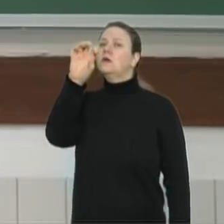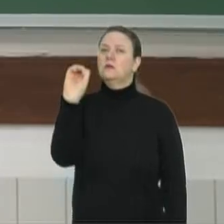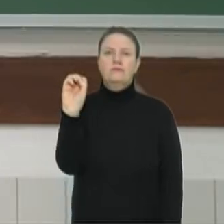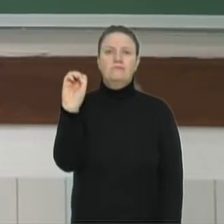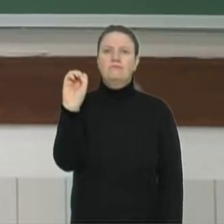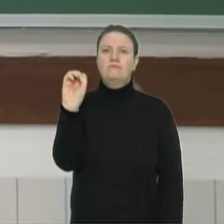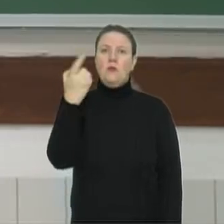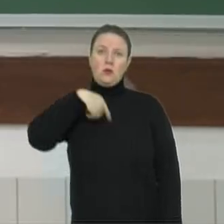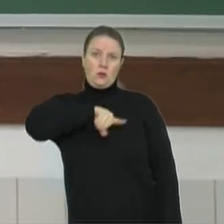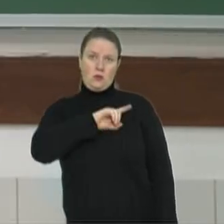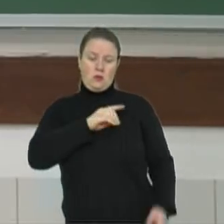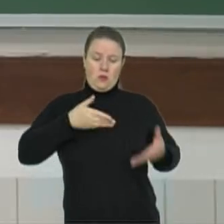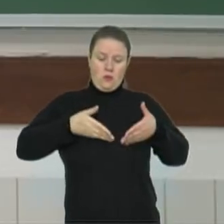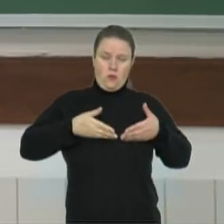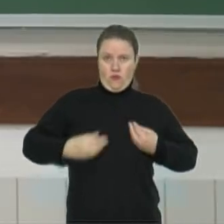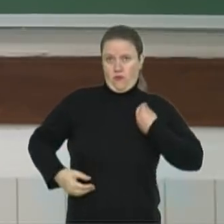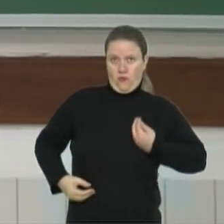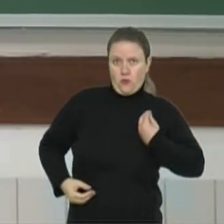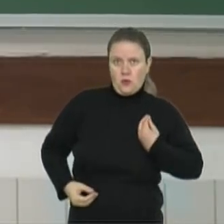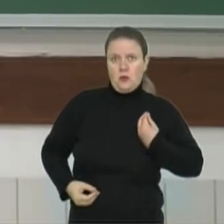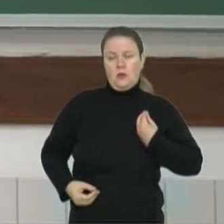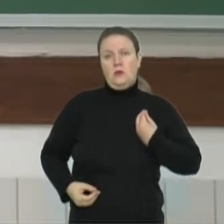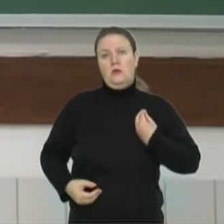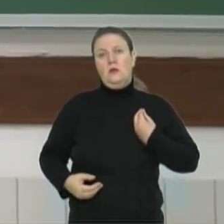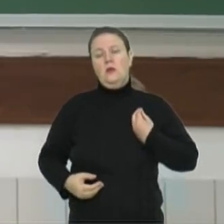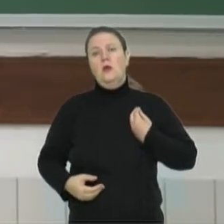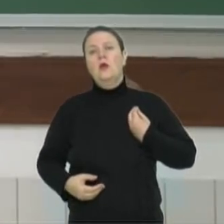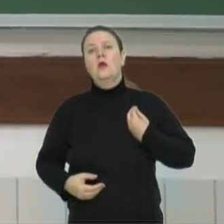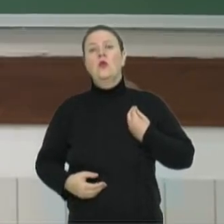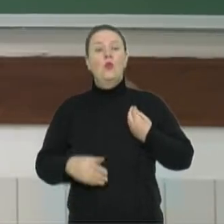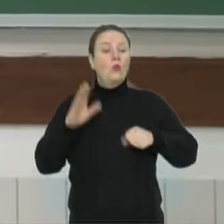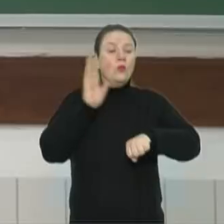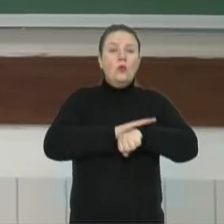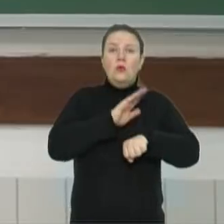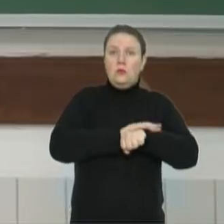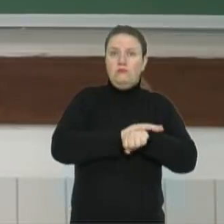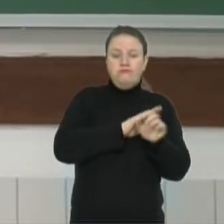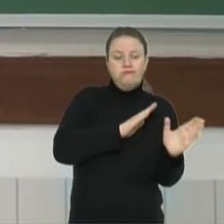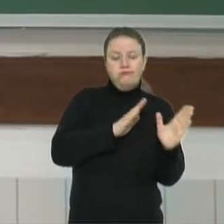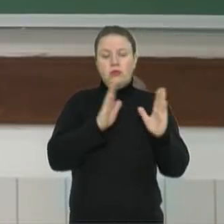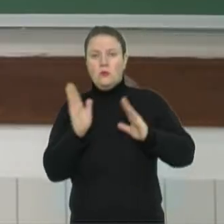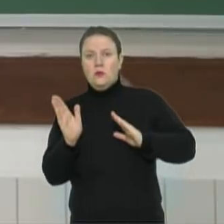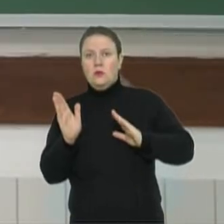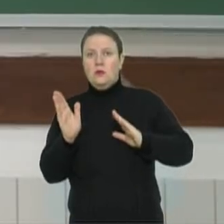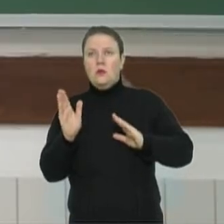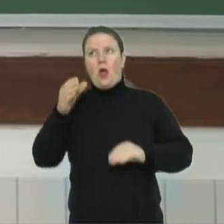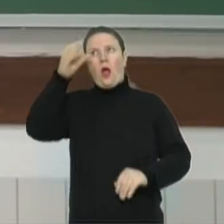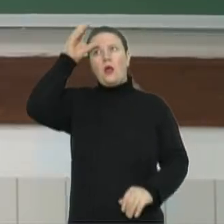momento da nossa vida, né? Uns mais cedo, outros mais tarde, mas em algum momento você